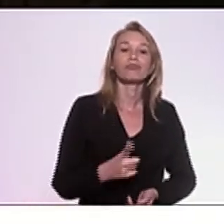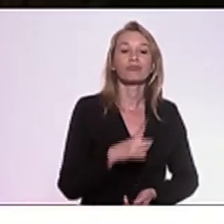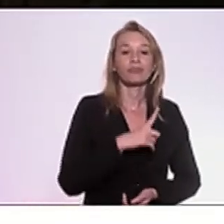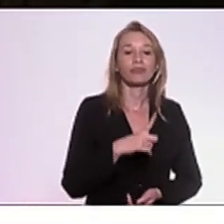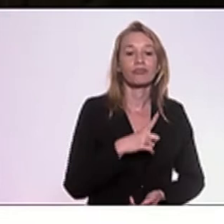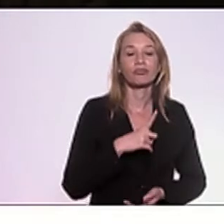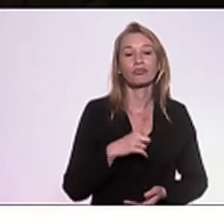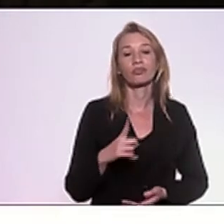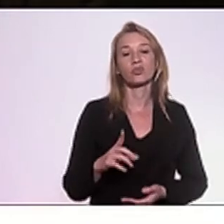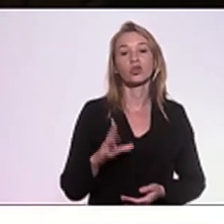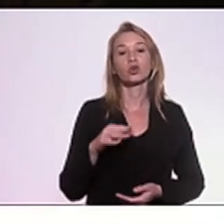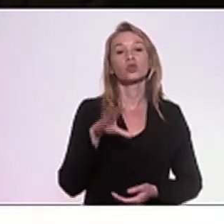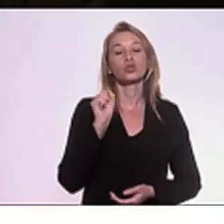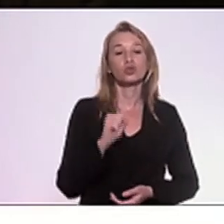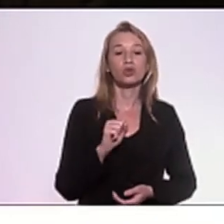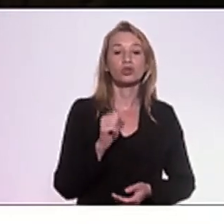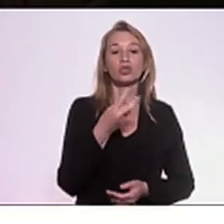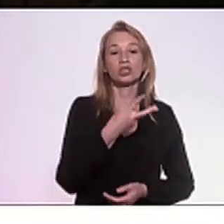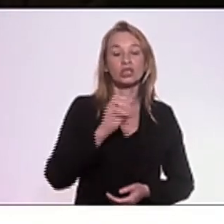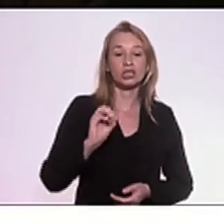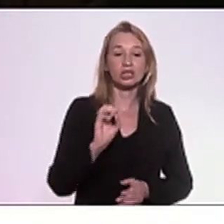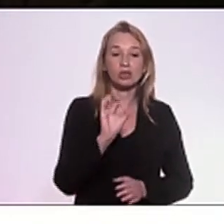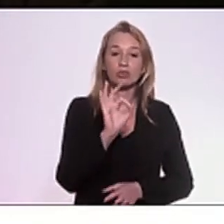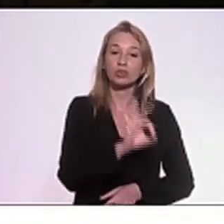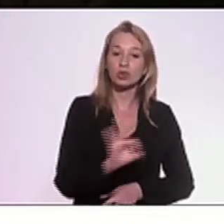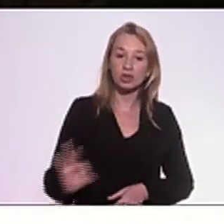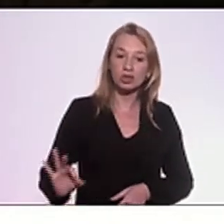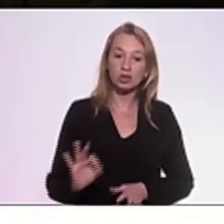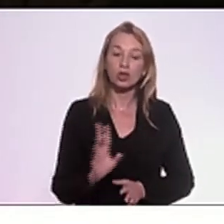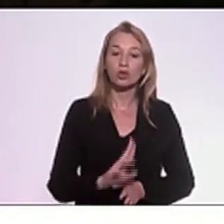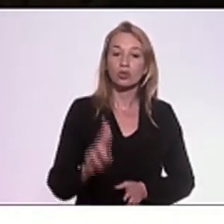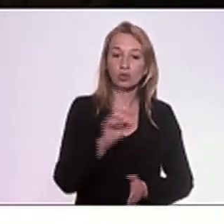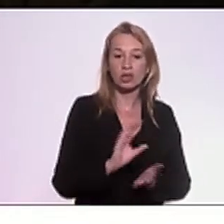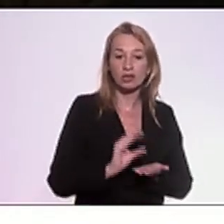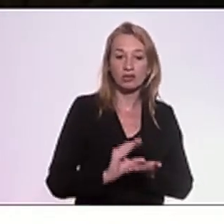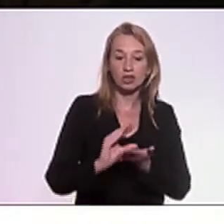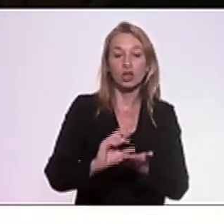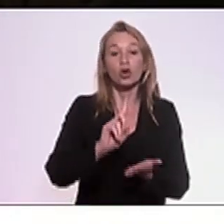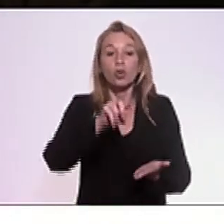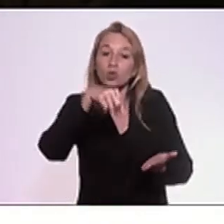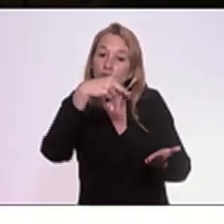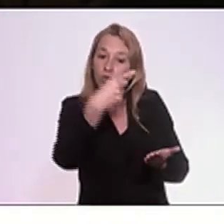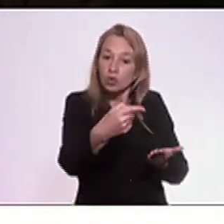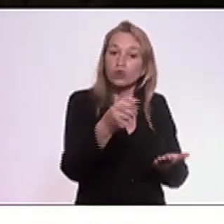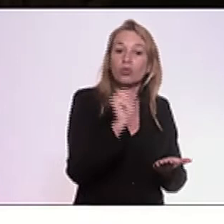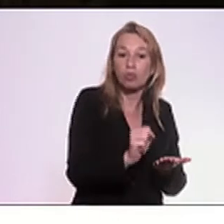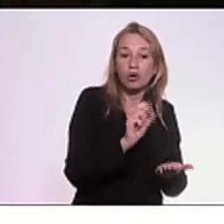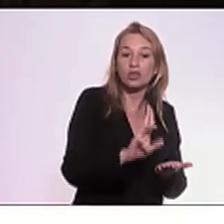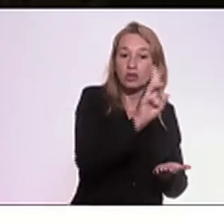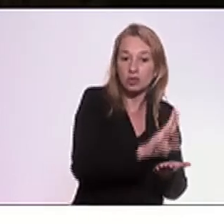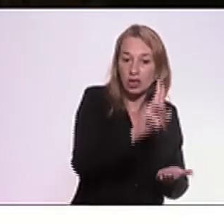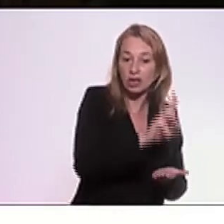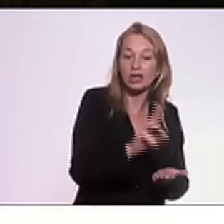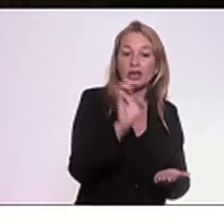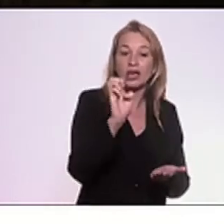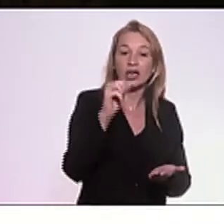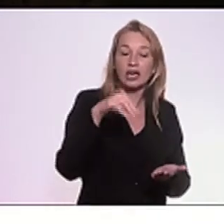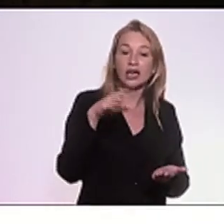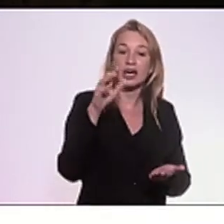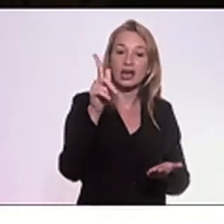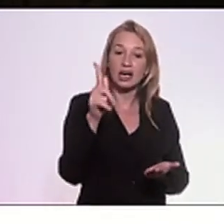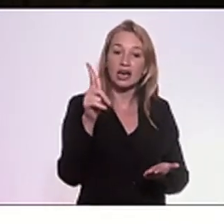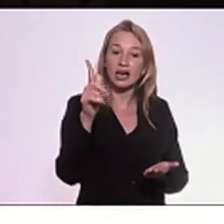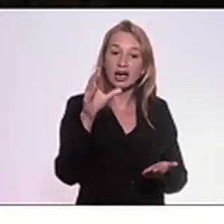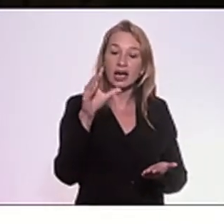esses fundos, pelo menos 30% sendo utilizados para investimentos. O resto poderia ser utilizado para encargos, poderia ser utilizado